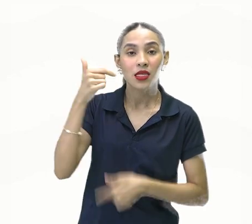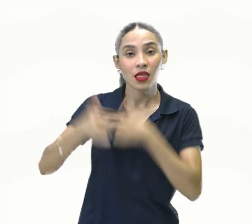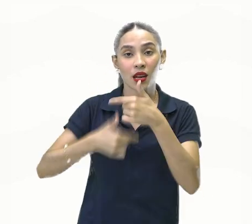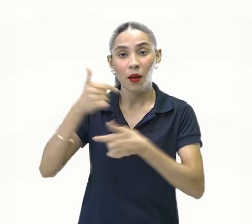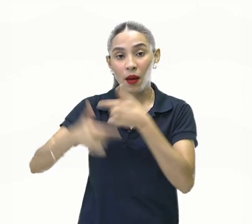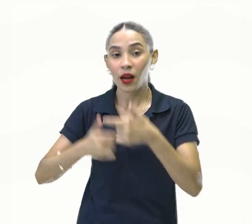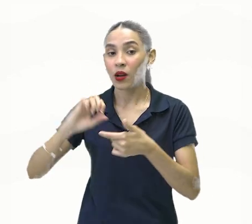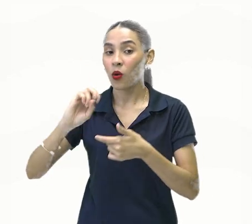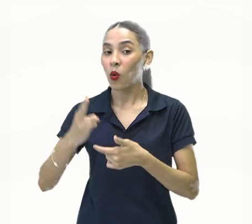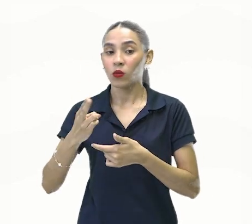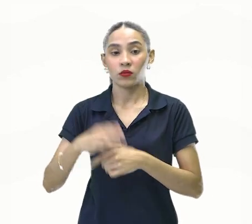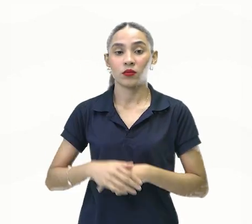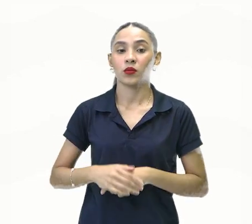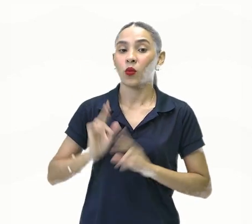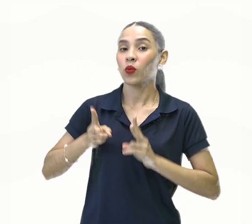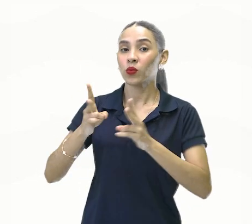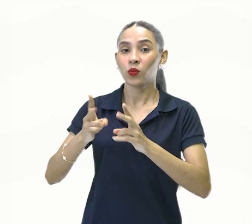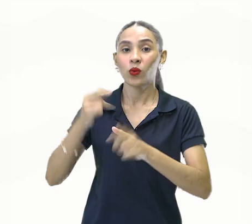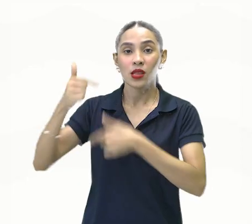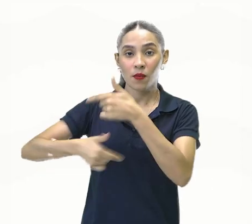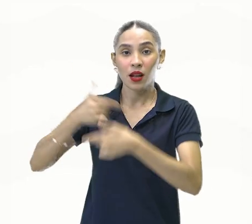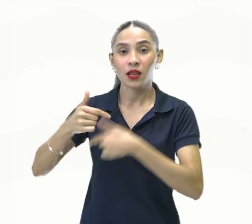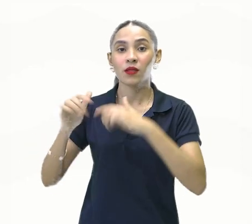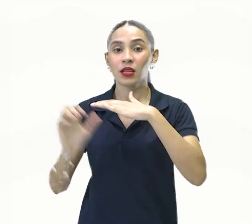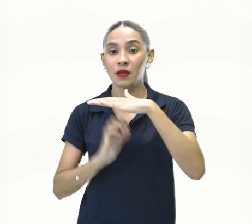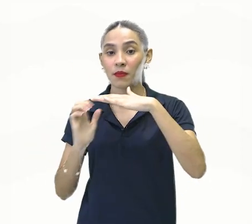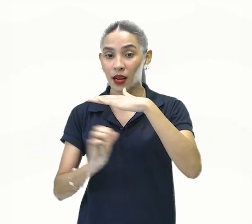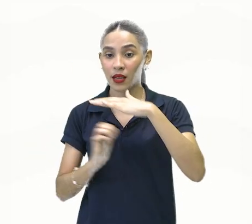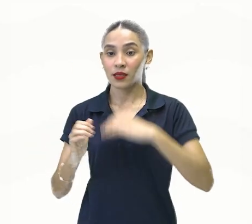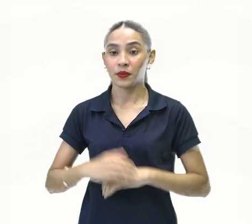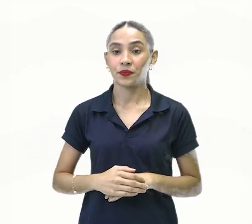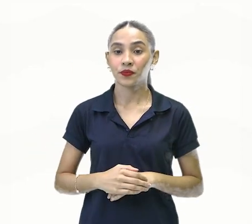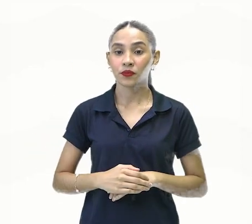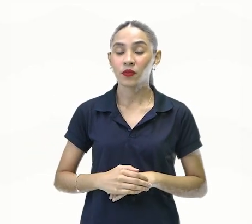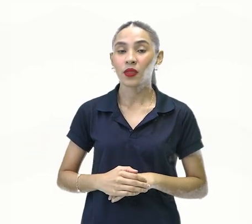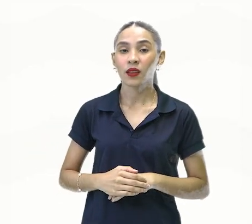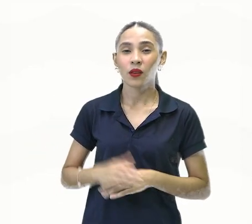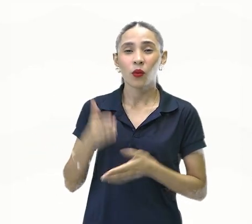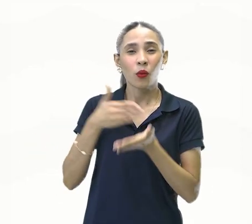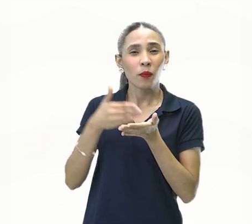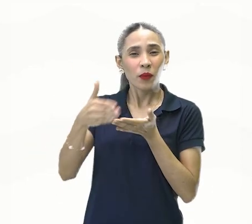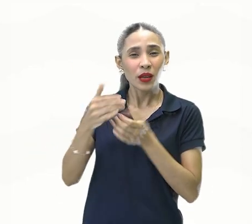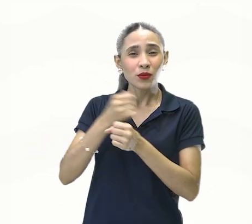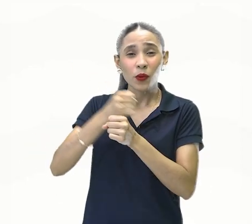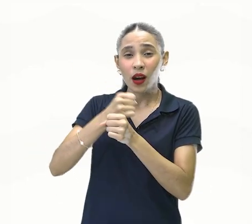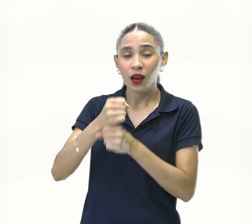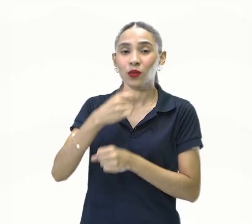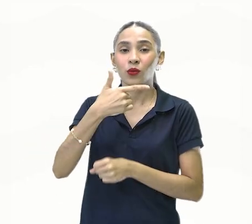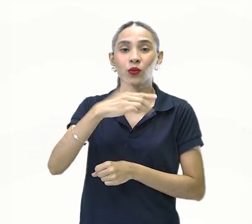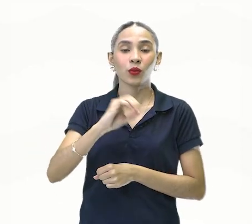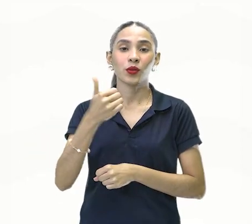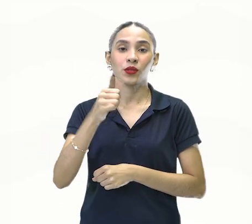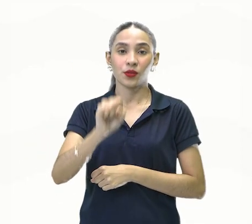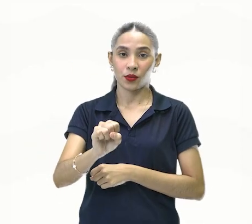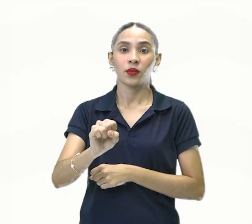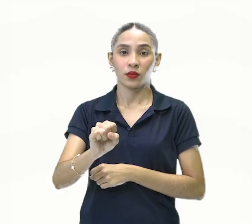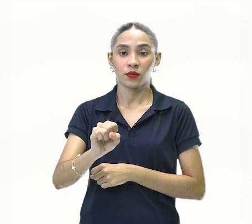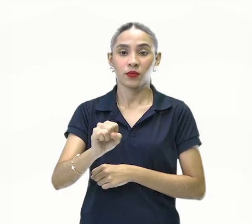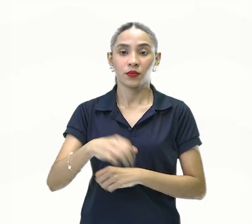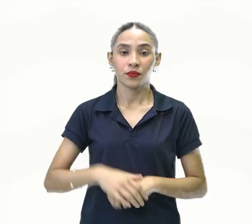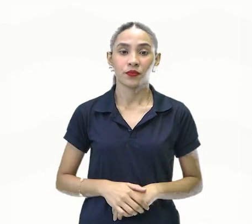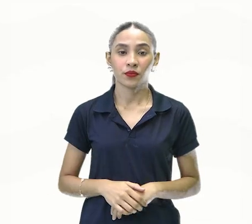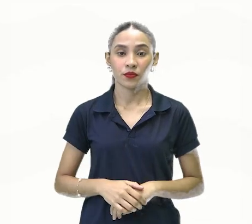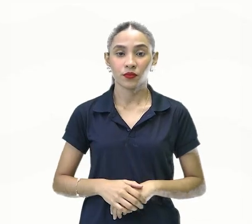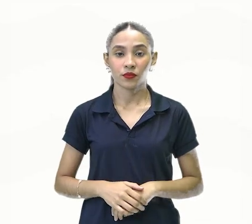trabalhado, está trabalhando naquela empresa, that company, desde 2018. She has